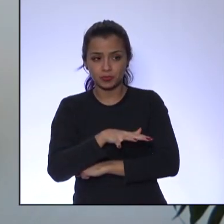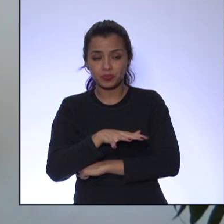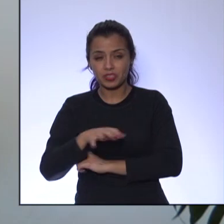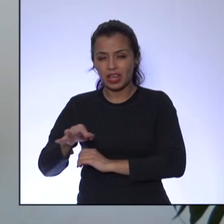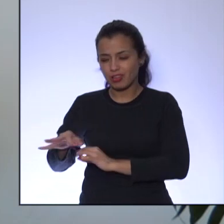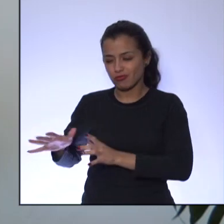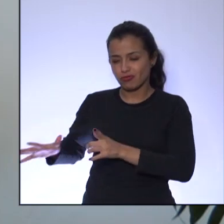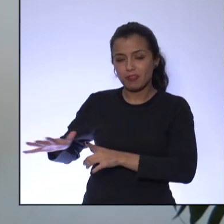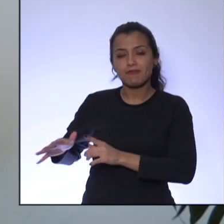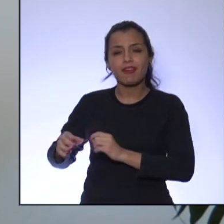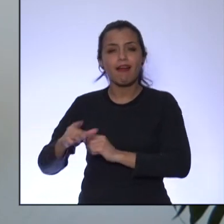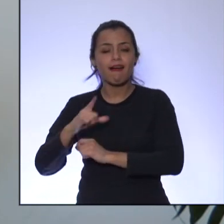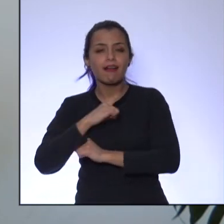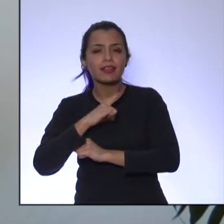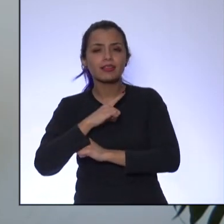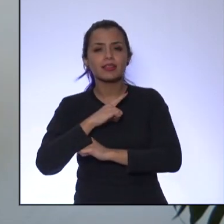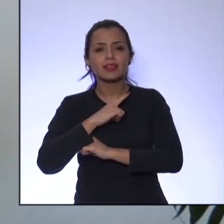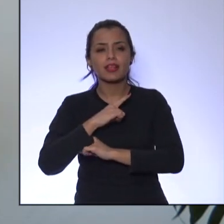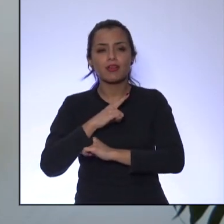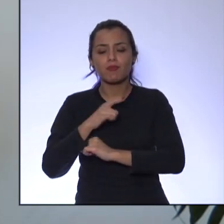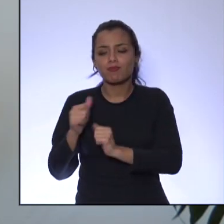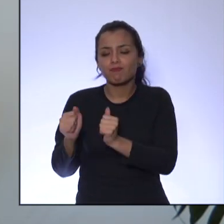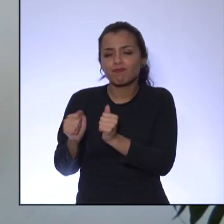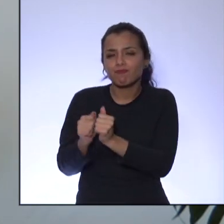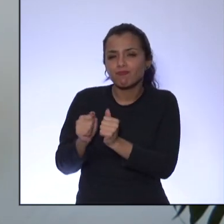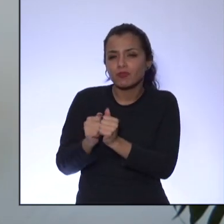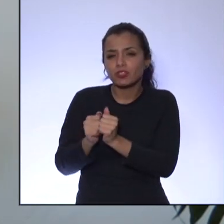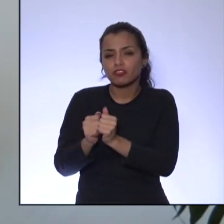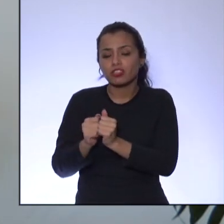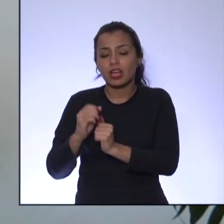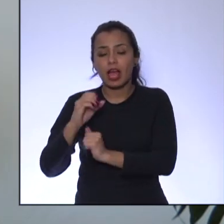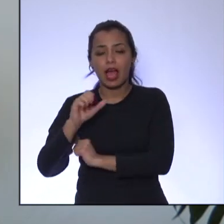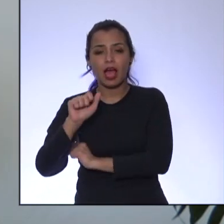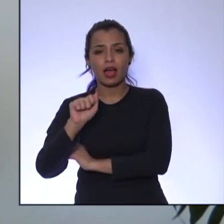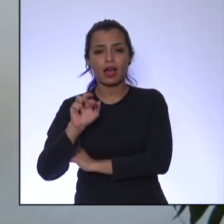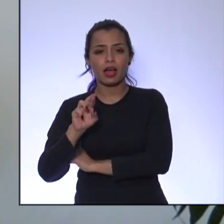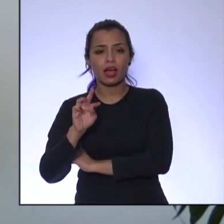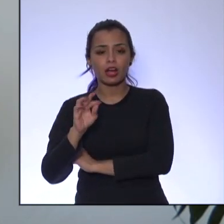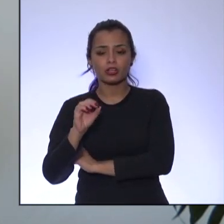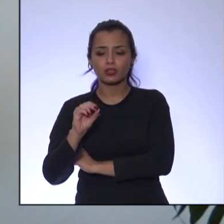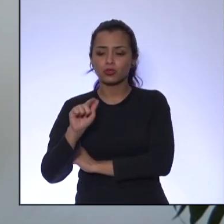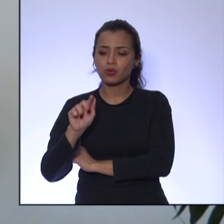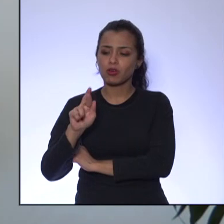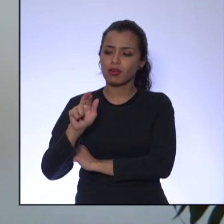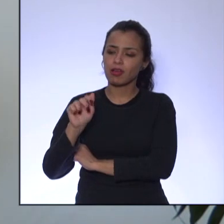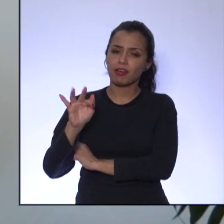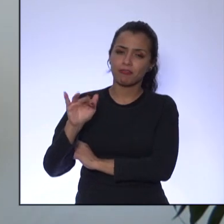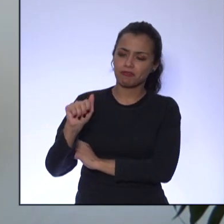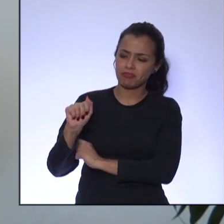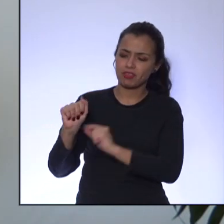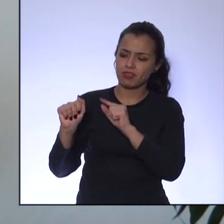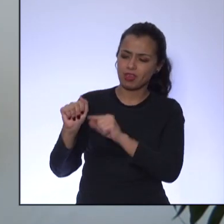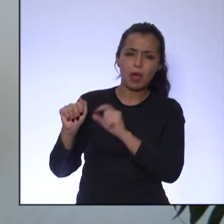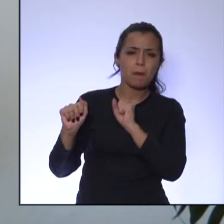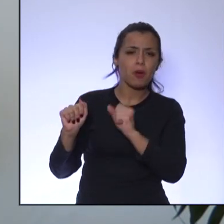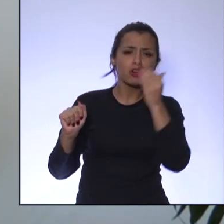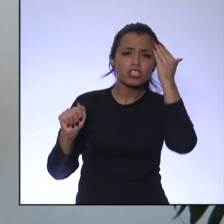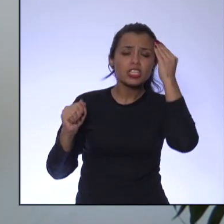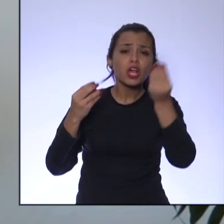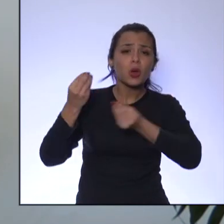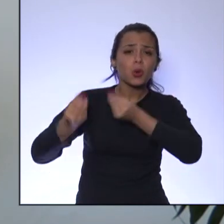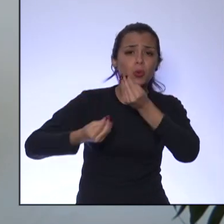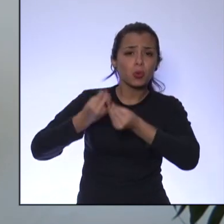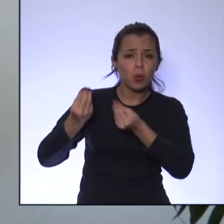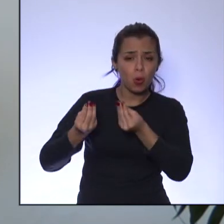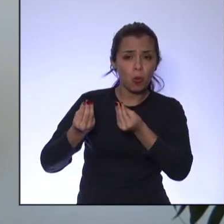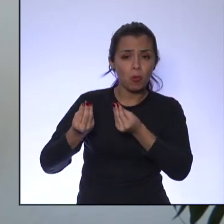possui uma relação muito próxima com a cartografia. E como a cartografia ela pode ser entendida? Ela pode ser